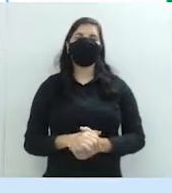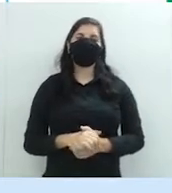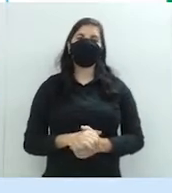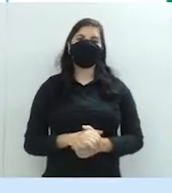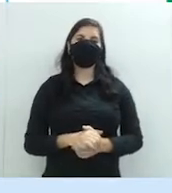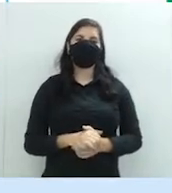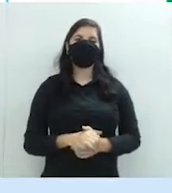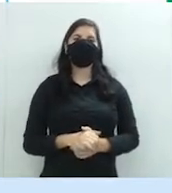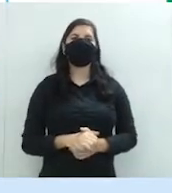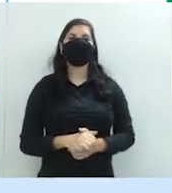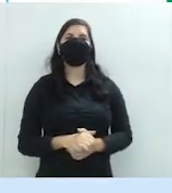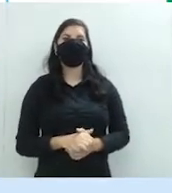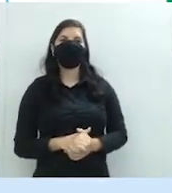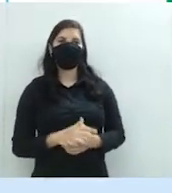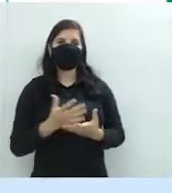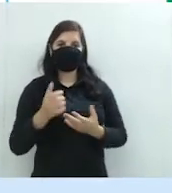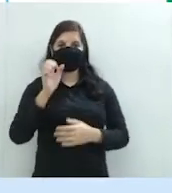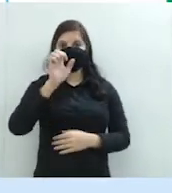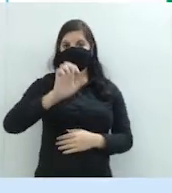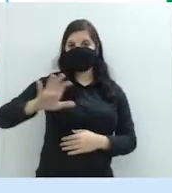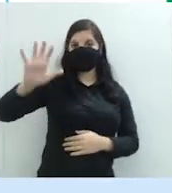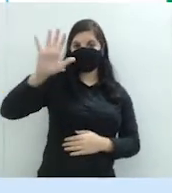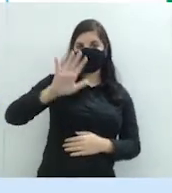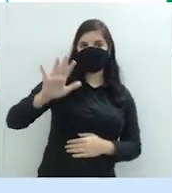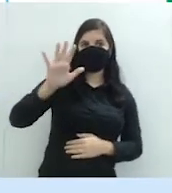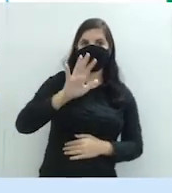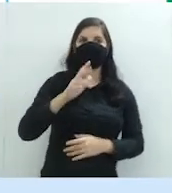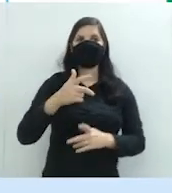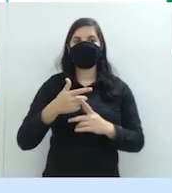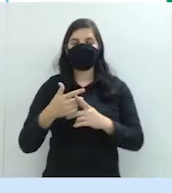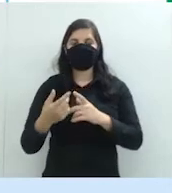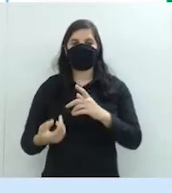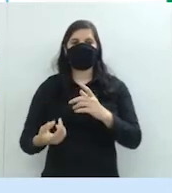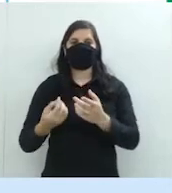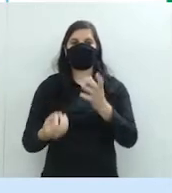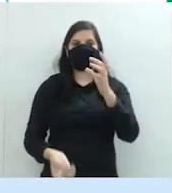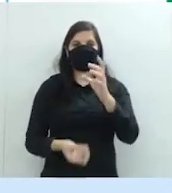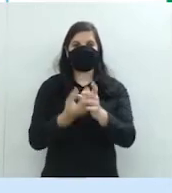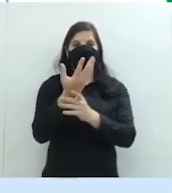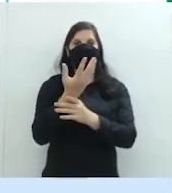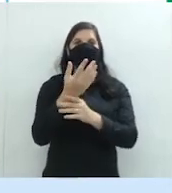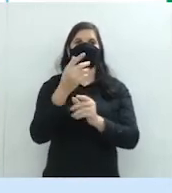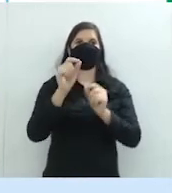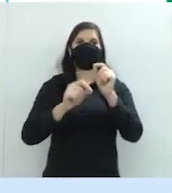doenças, né? Então, os europeus impuseram o quê? A conversão